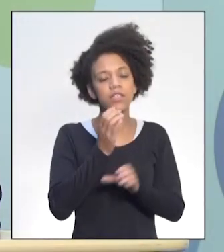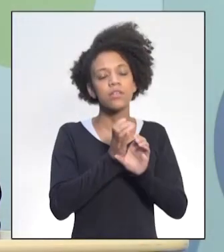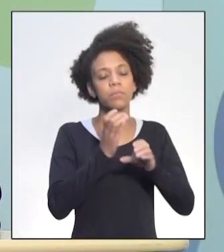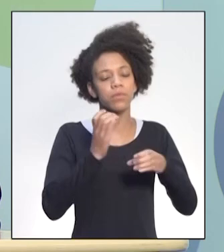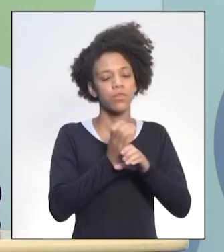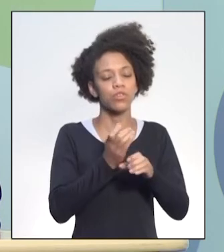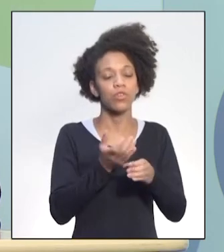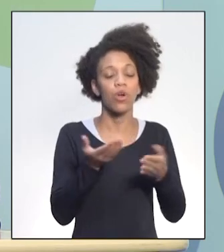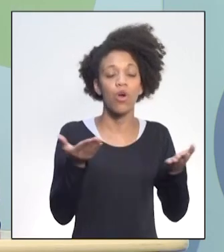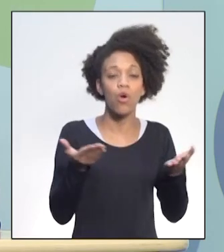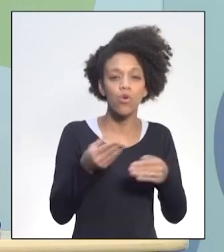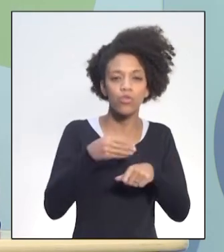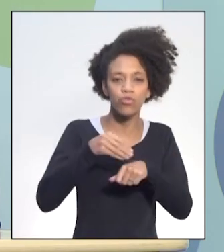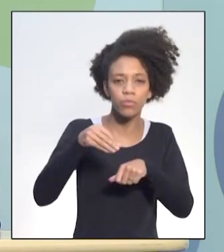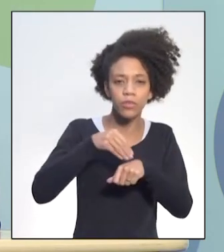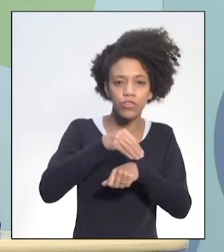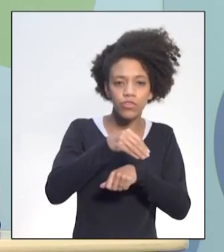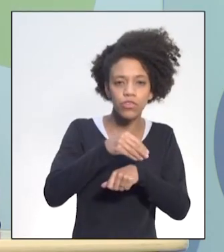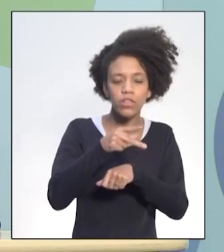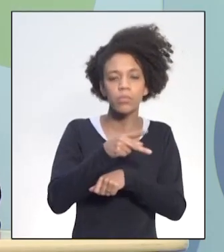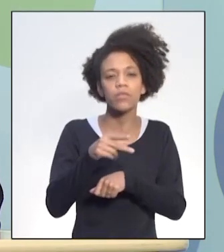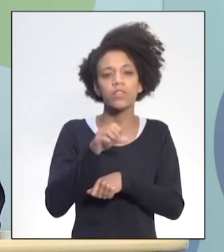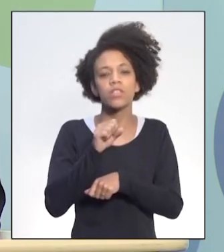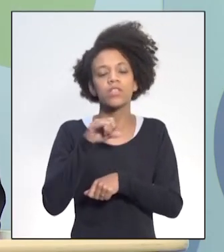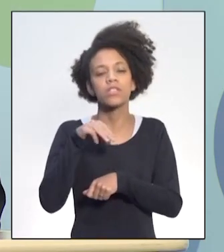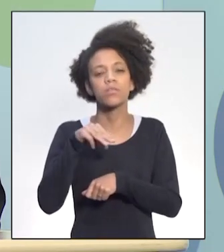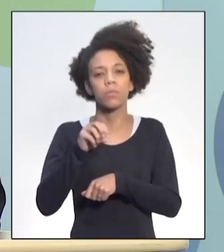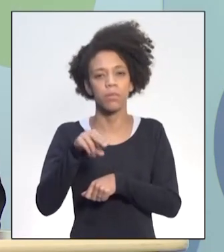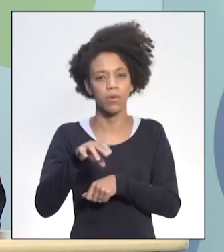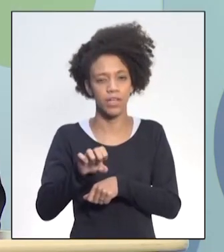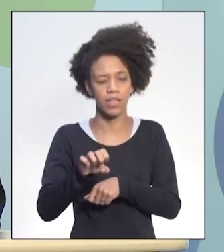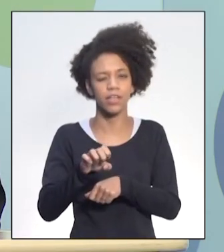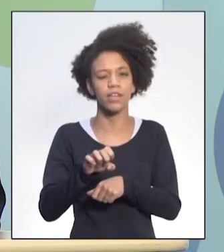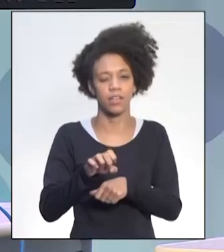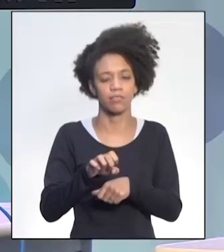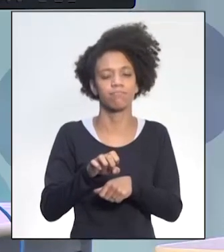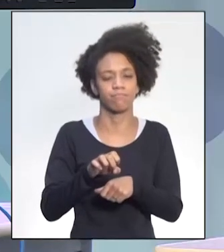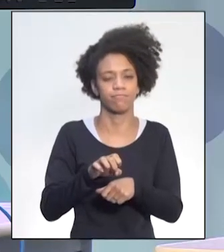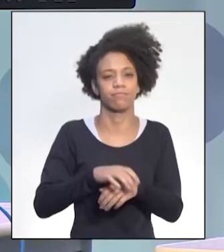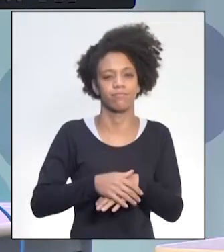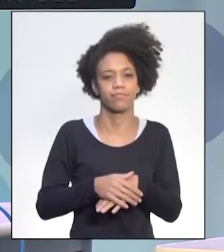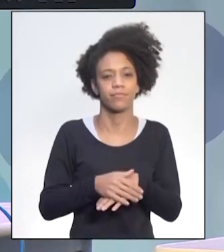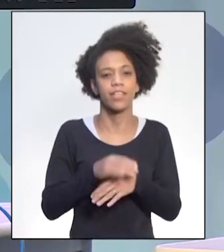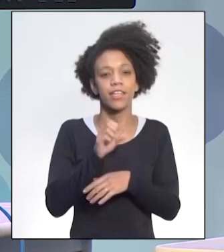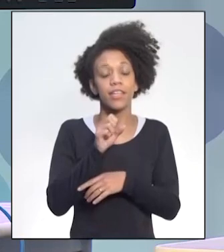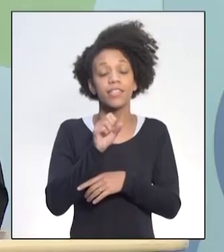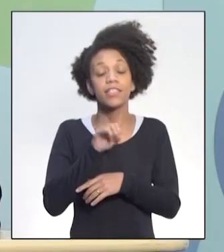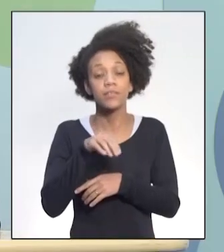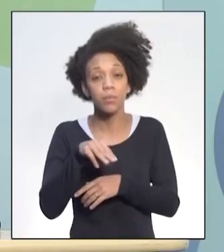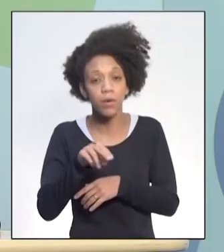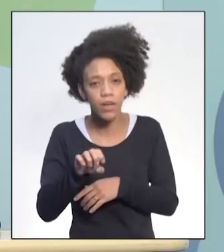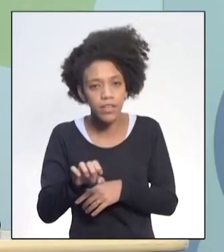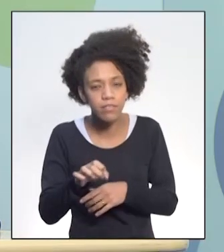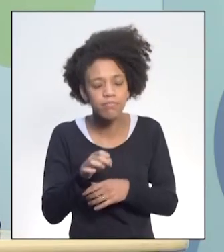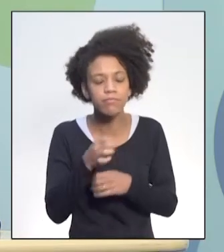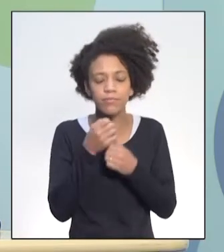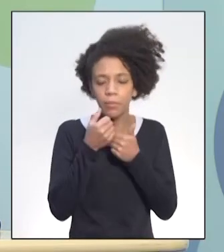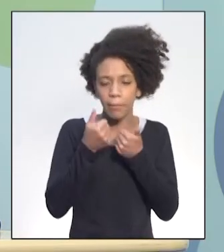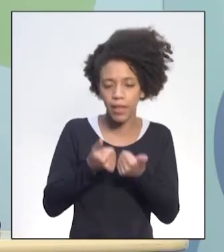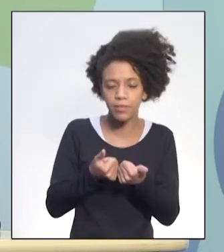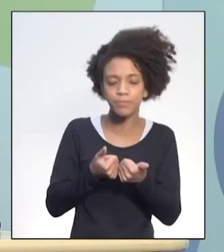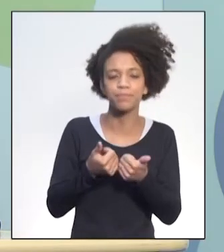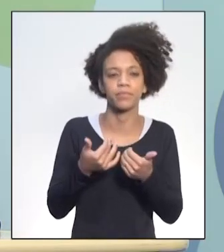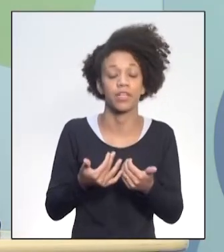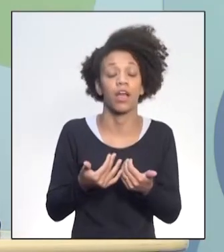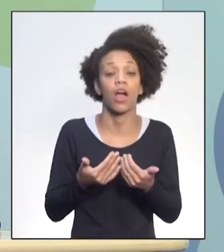Eu estarei hoje mediando a professora Simone de Química. Olá, Aline, tudo bem? Olá, Simone, tudo jóia? Nós hoje